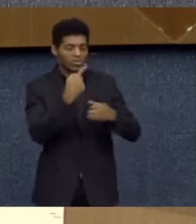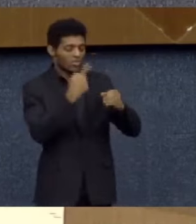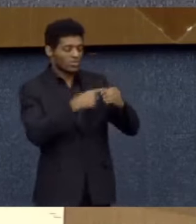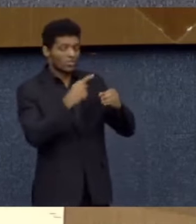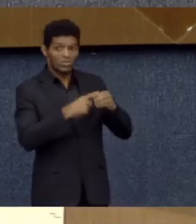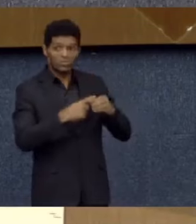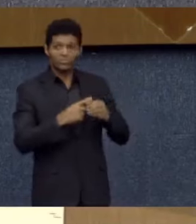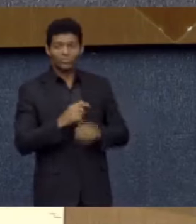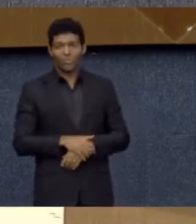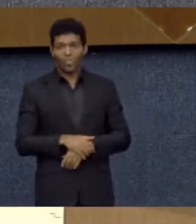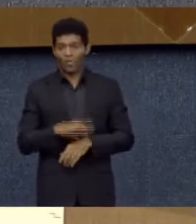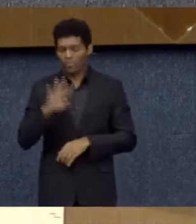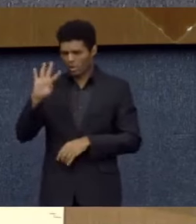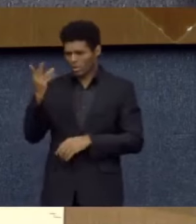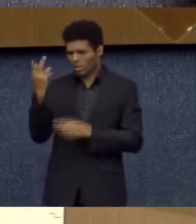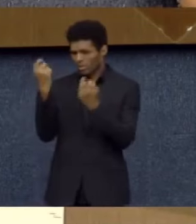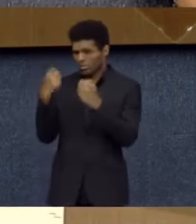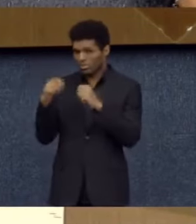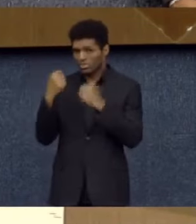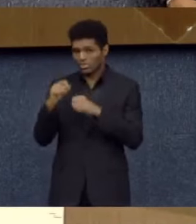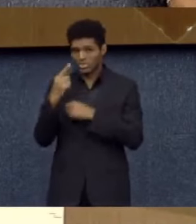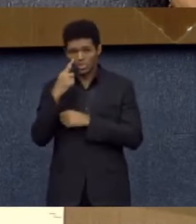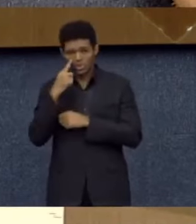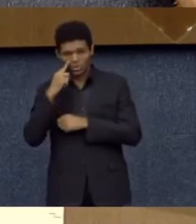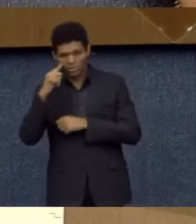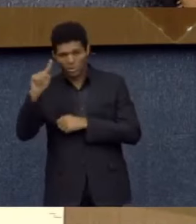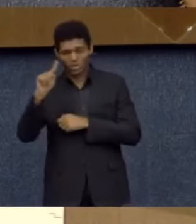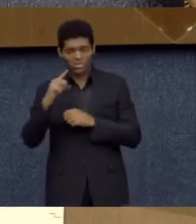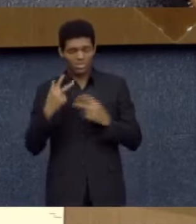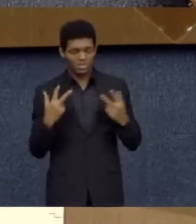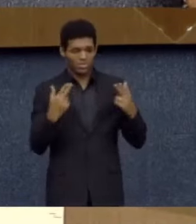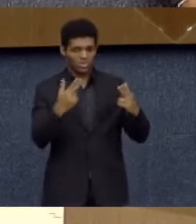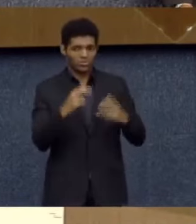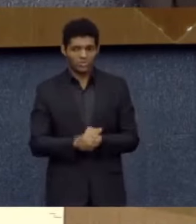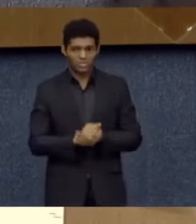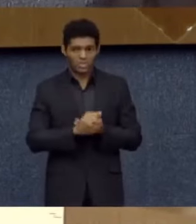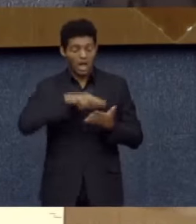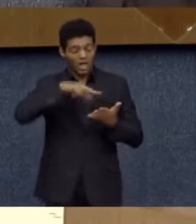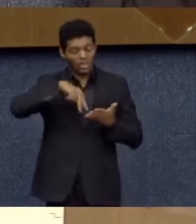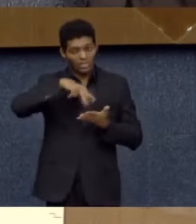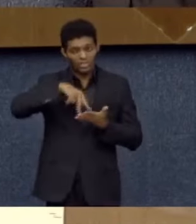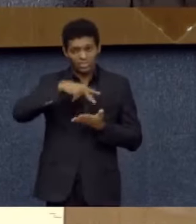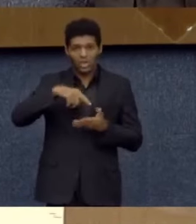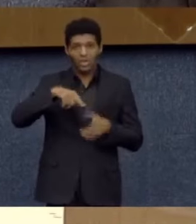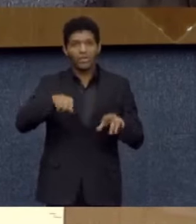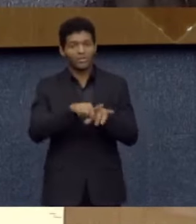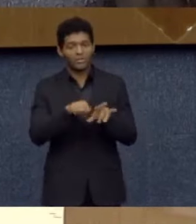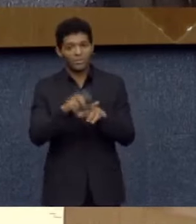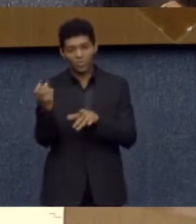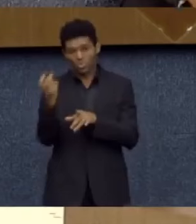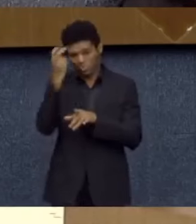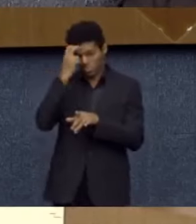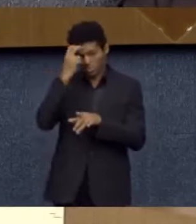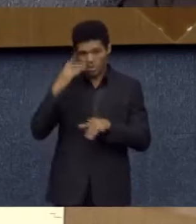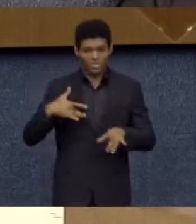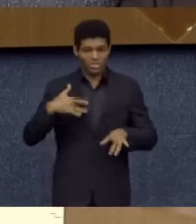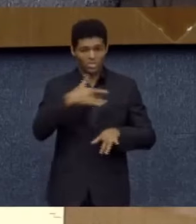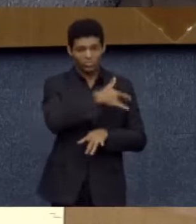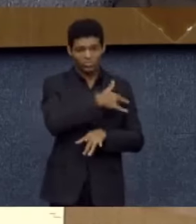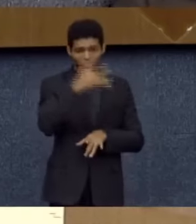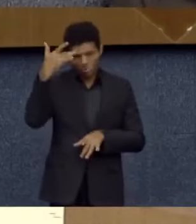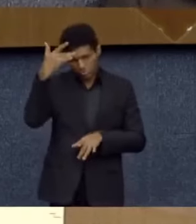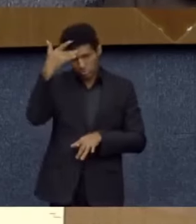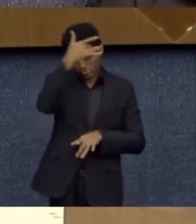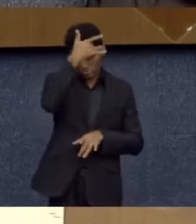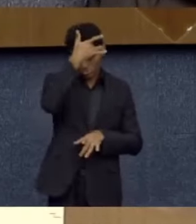como essas, Magda. Dançar é cultura, é saúde física e também mental. E também